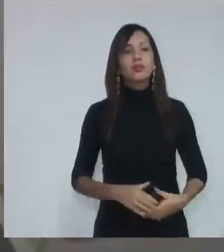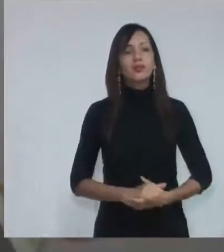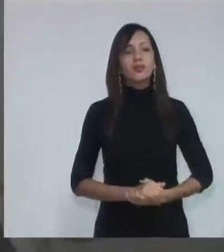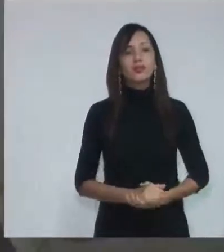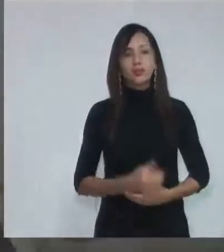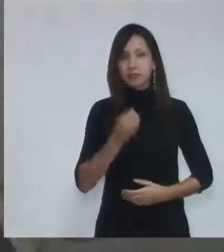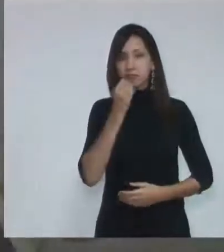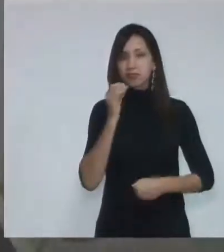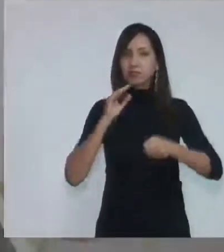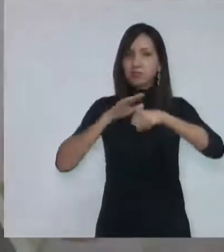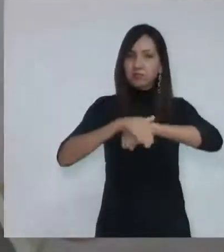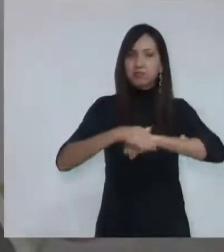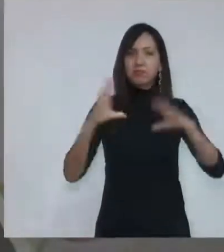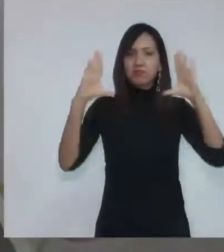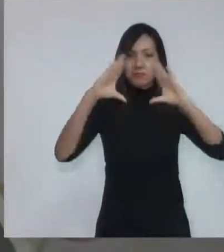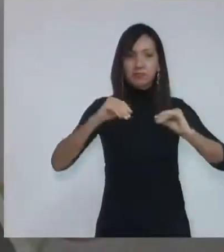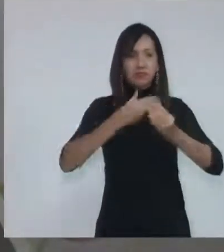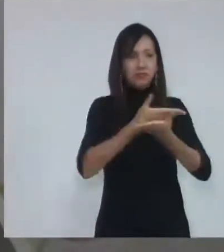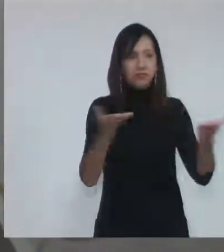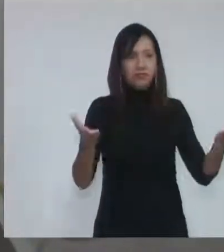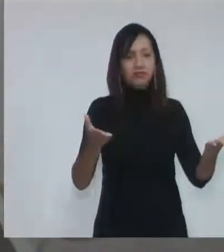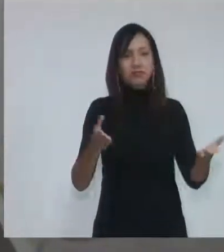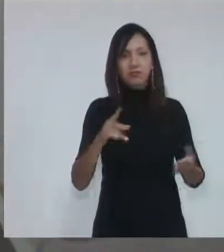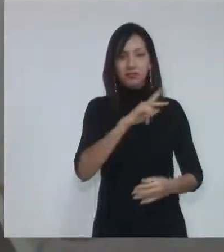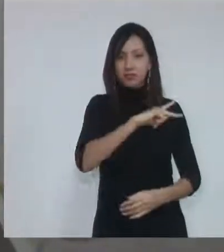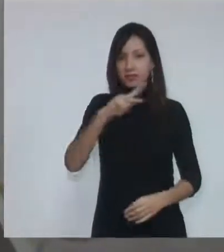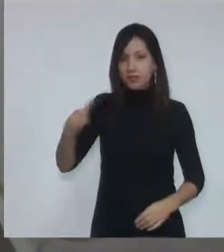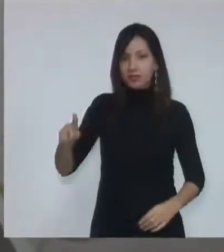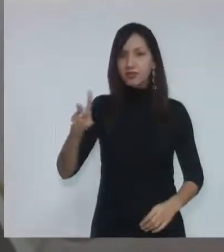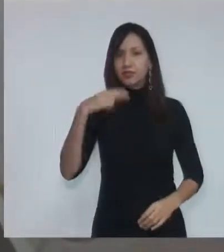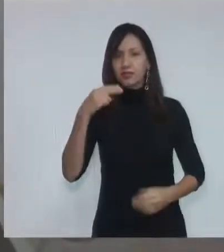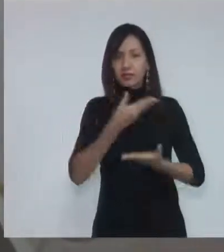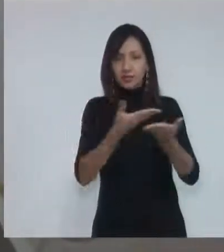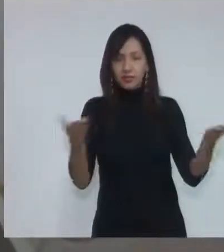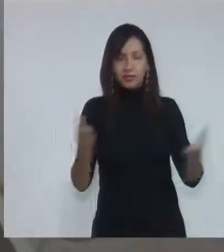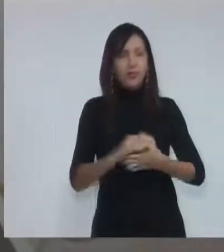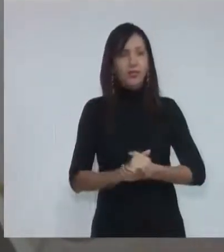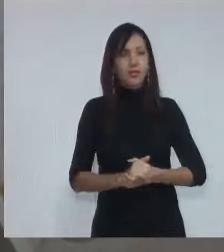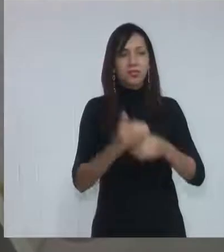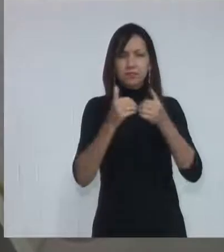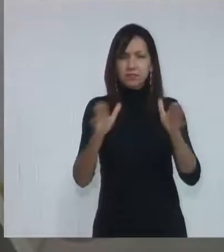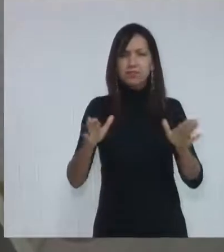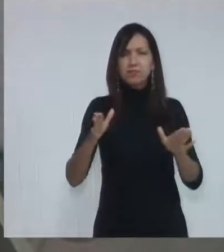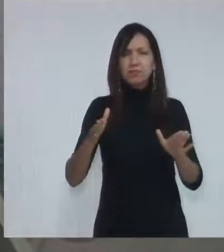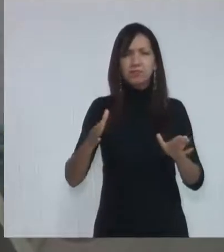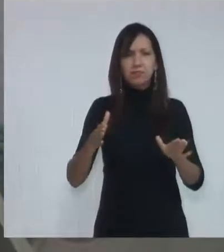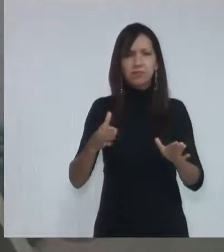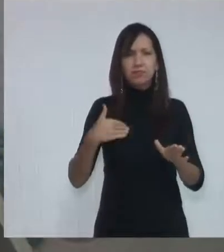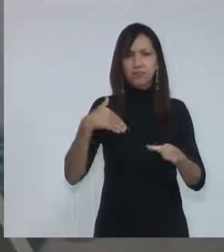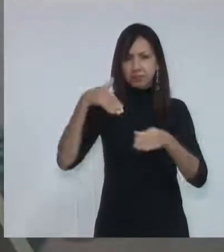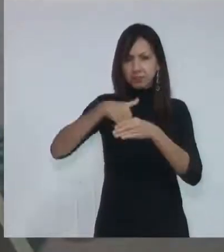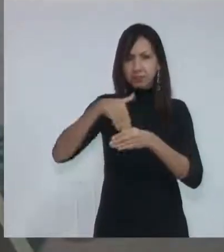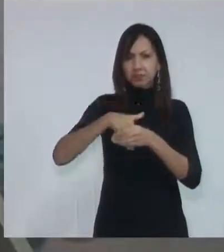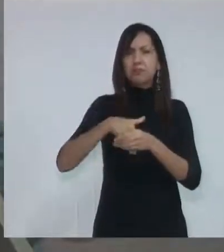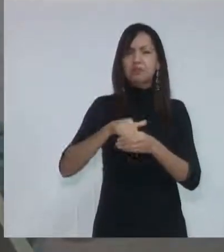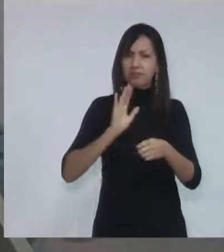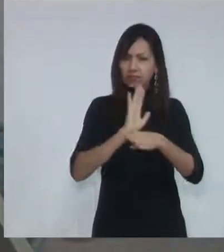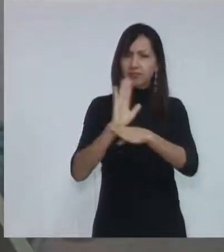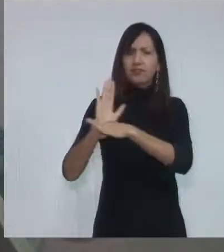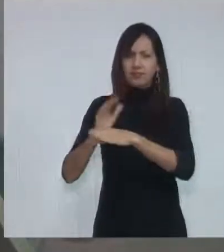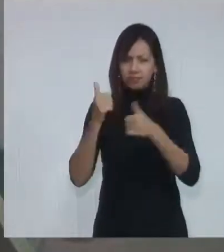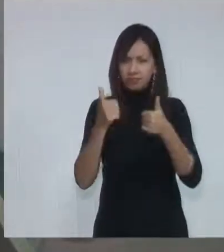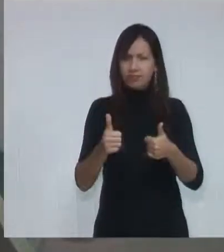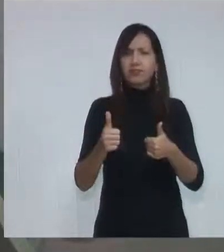Boa noite, senhor presidente, senhoras vereadoras, nobres pares. De antemão, já quero adiantar o meu voto às moções, votarei